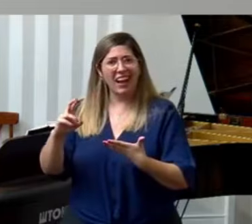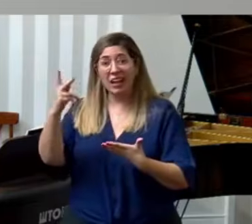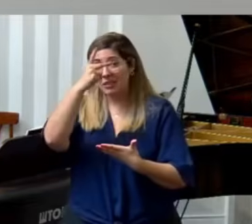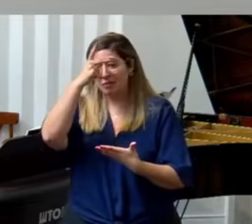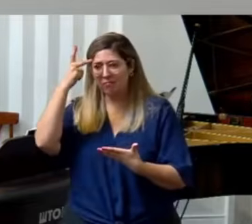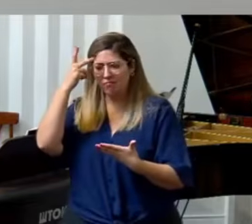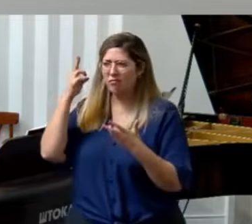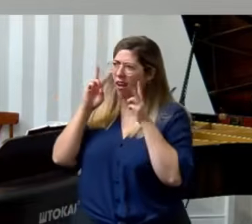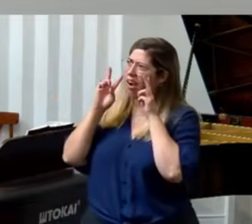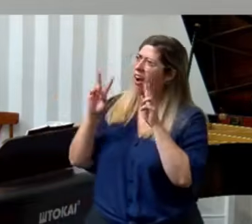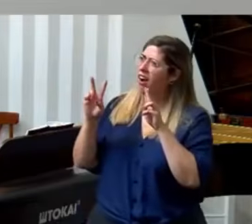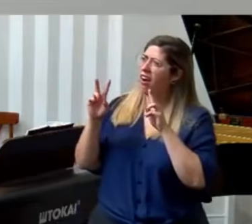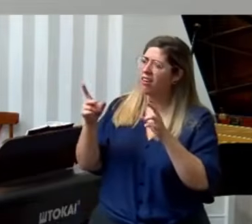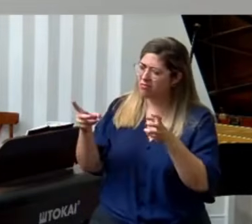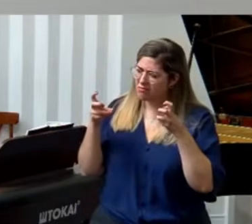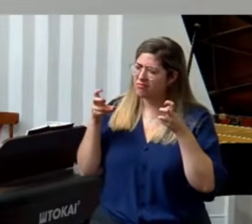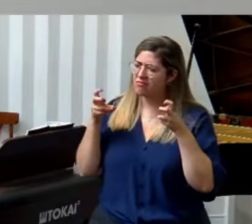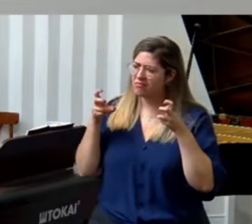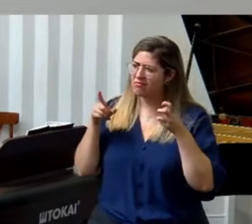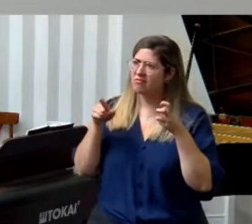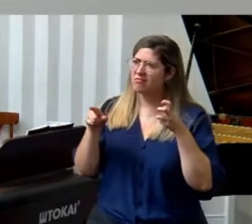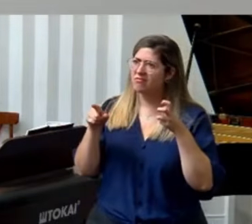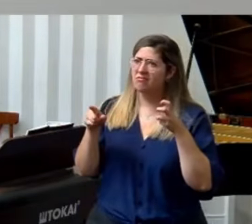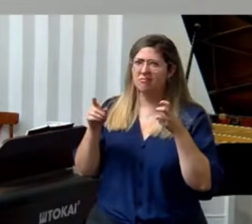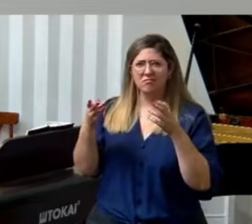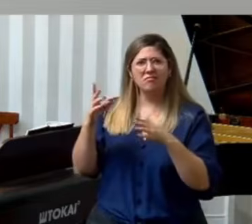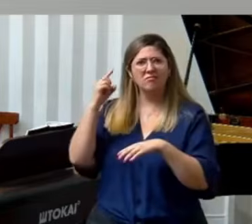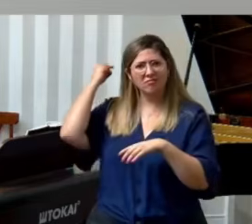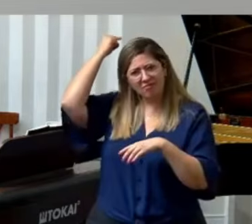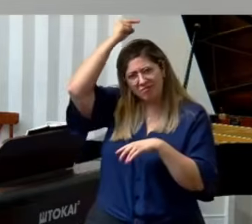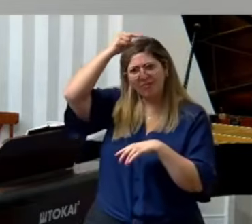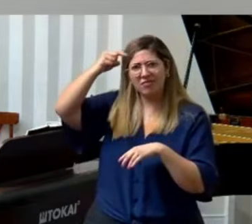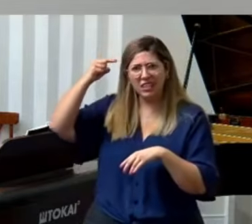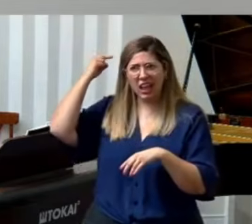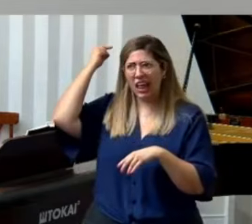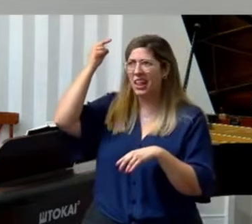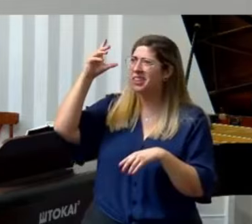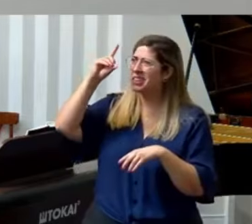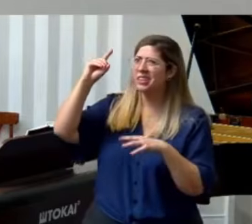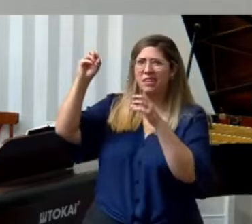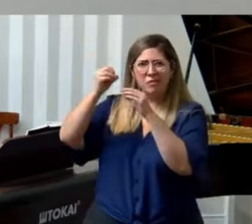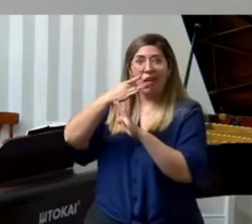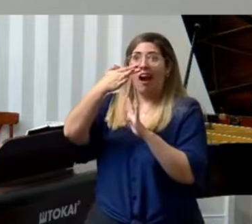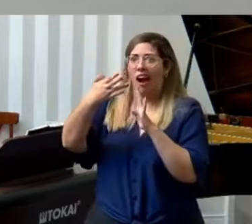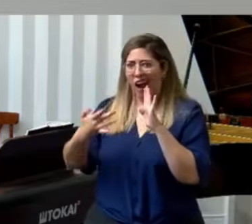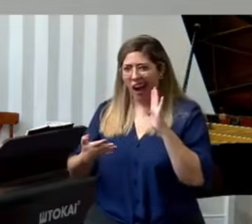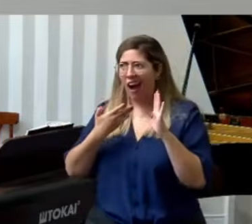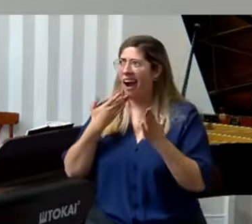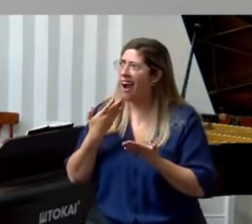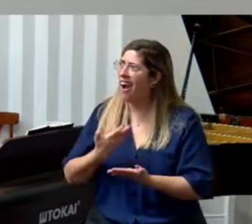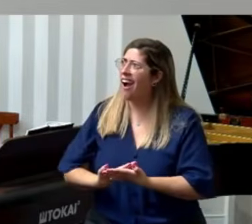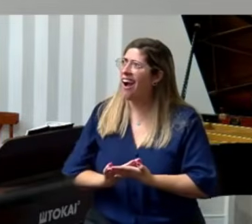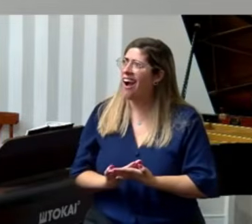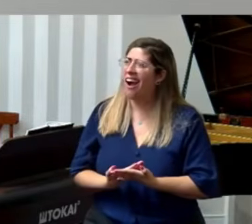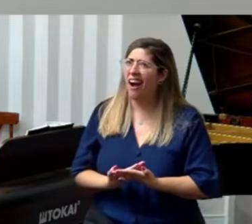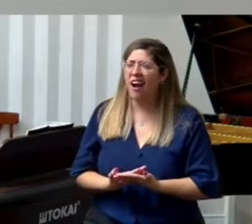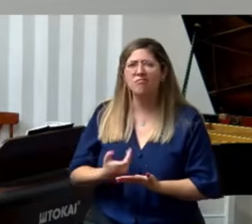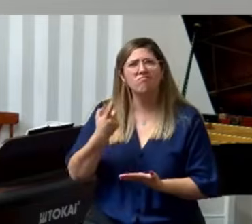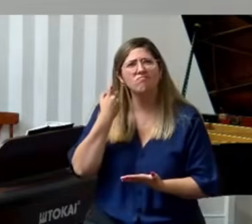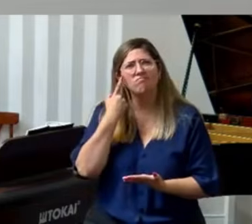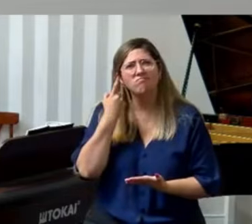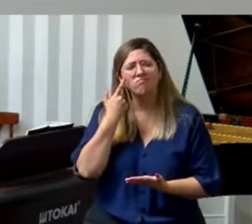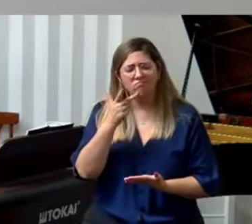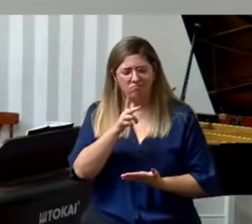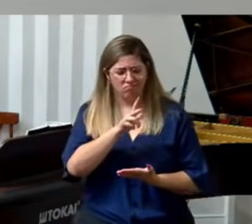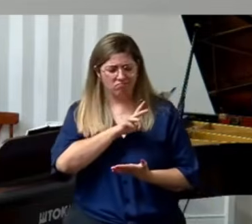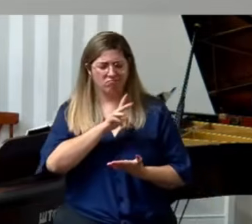pessoas deveriam olhar e então enxergar as grandiosas coisas que o Senhor fazia e então se questionar por